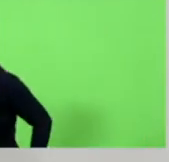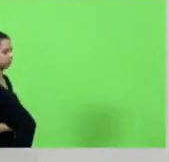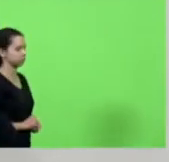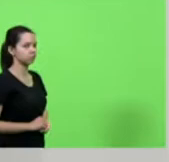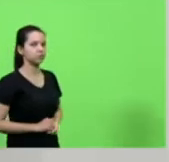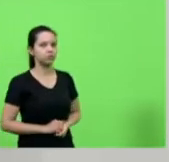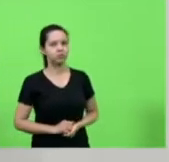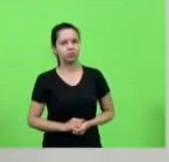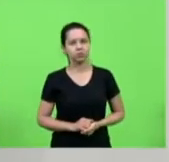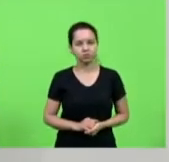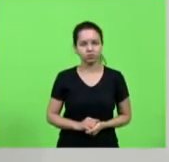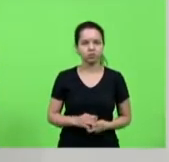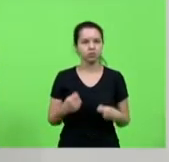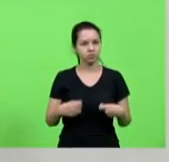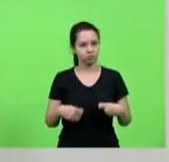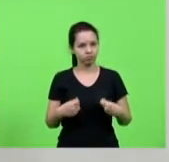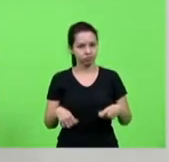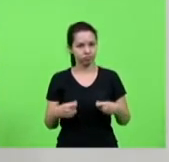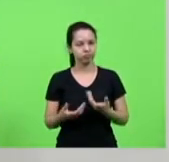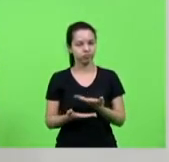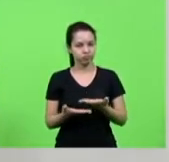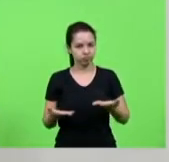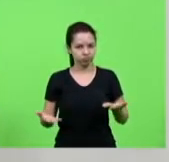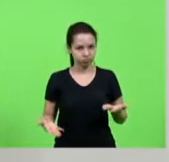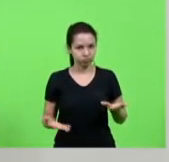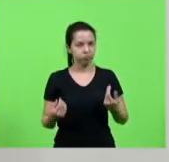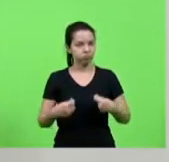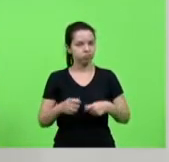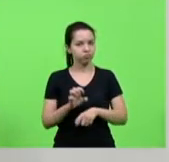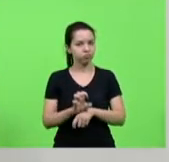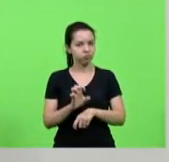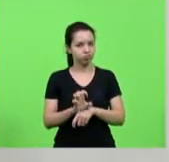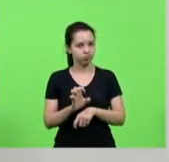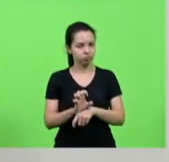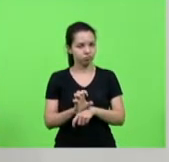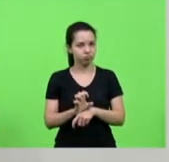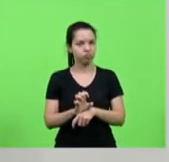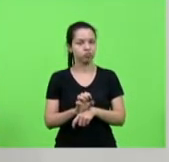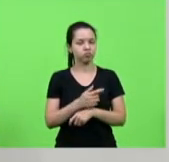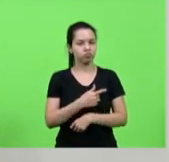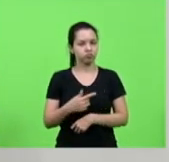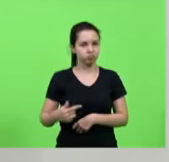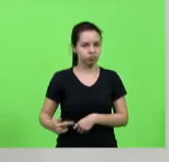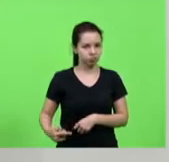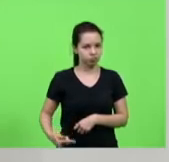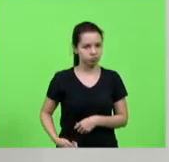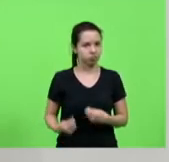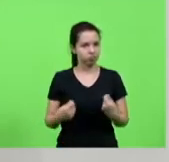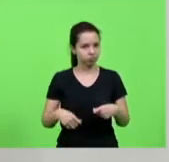condições técnicas e financeiras que o Estado tem que se preparar, fazer uma equipe realmente